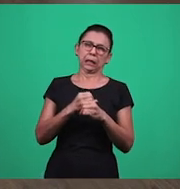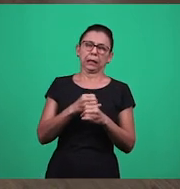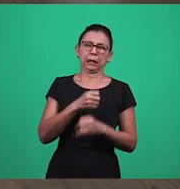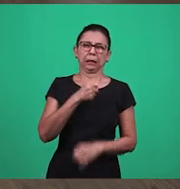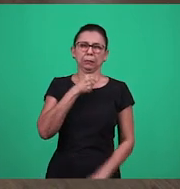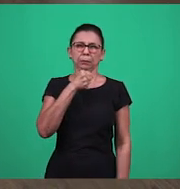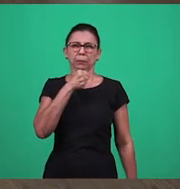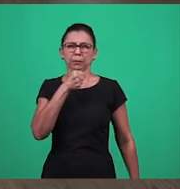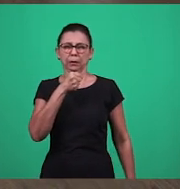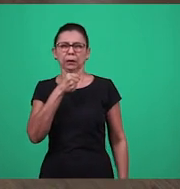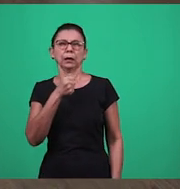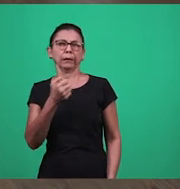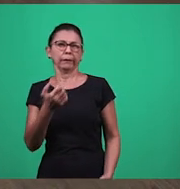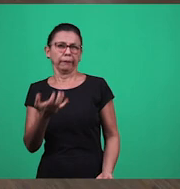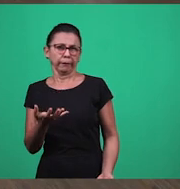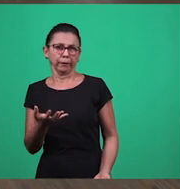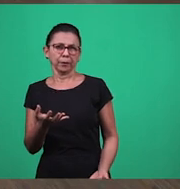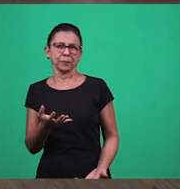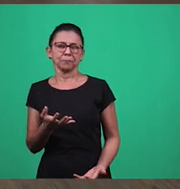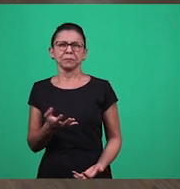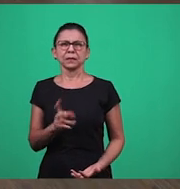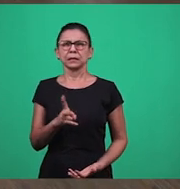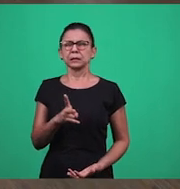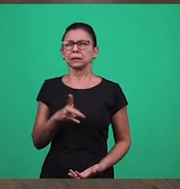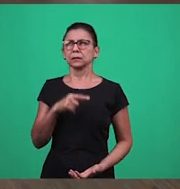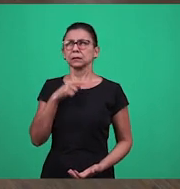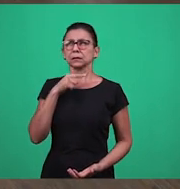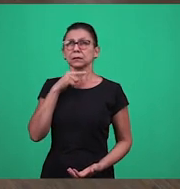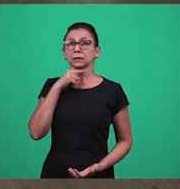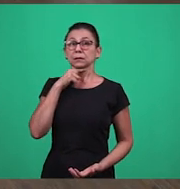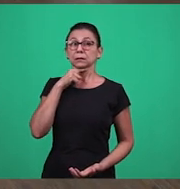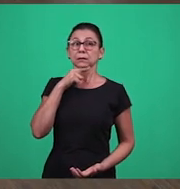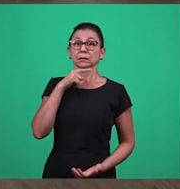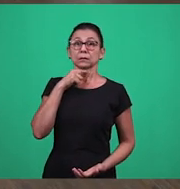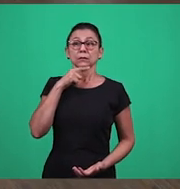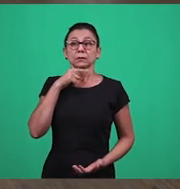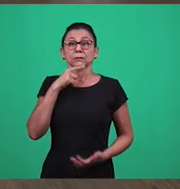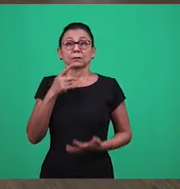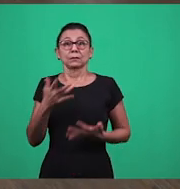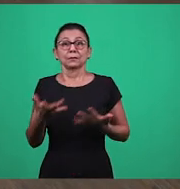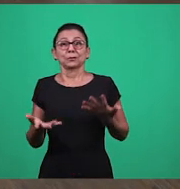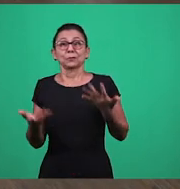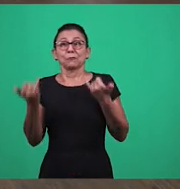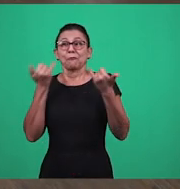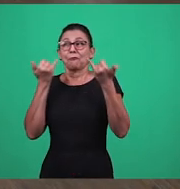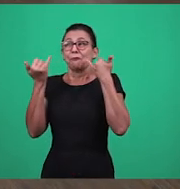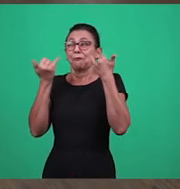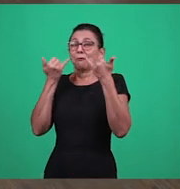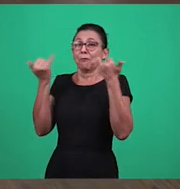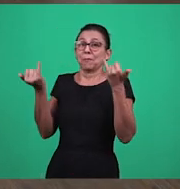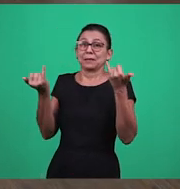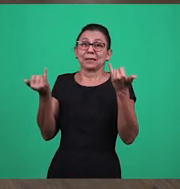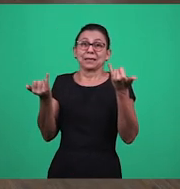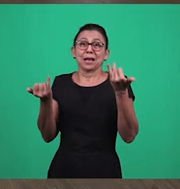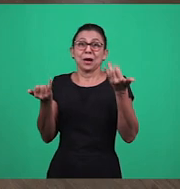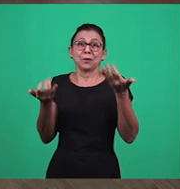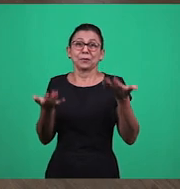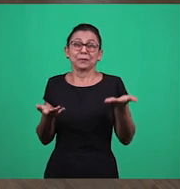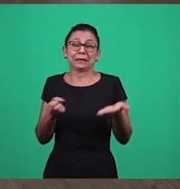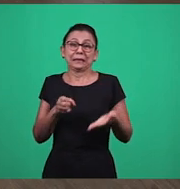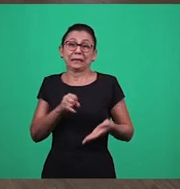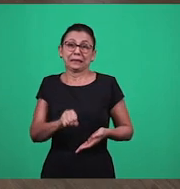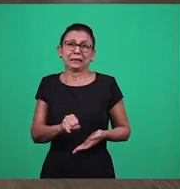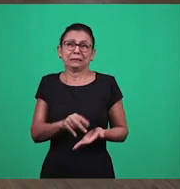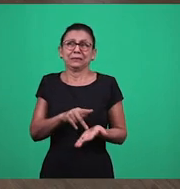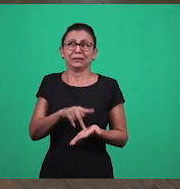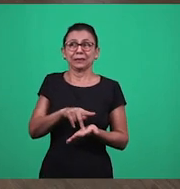mídia, da imprensa, enfim. E há sempre aquela dúvida de saber se a